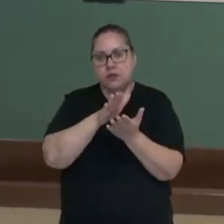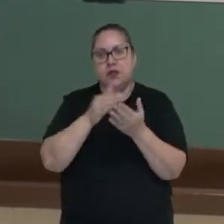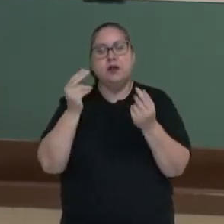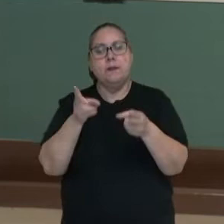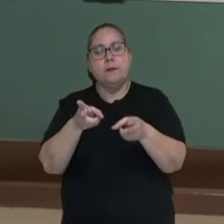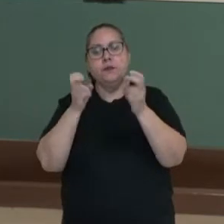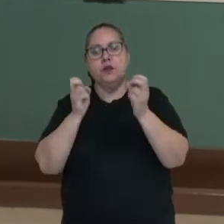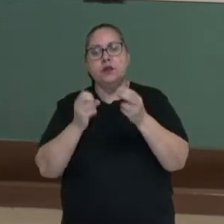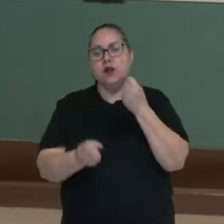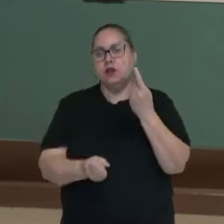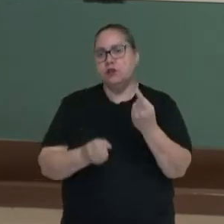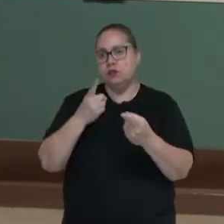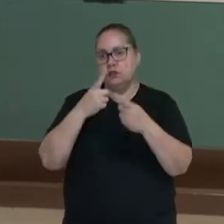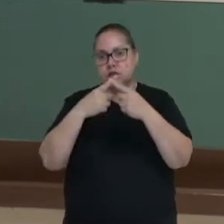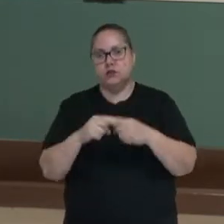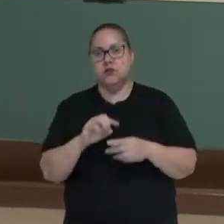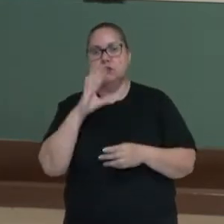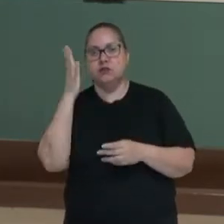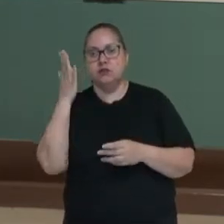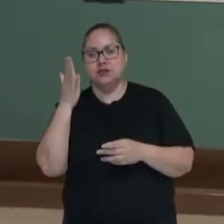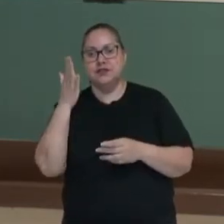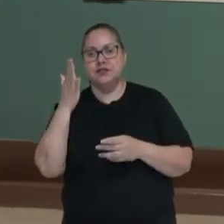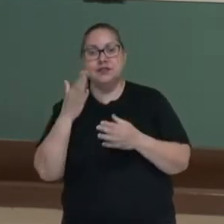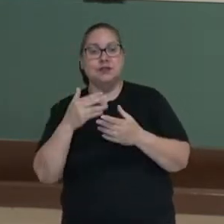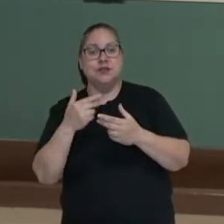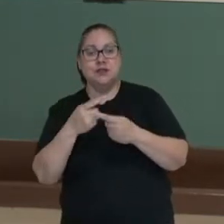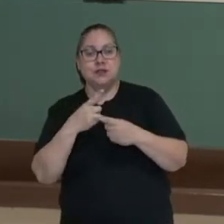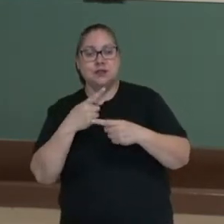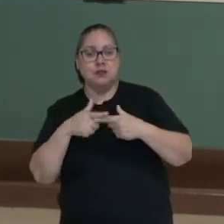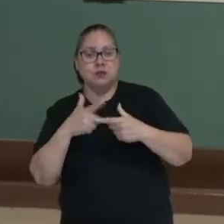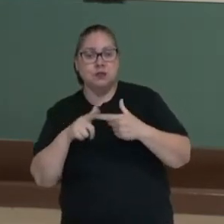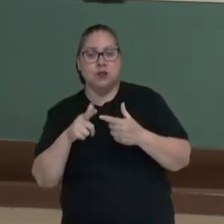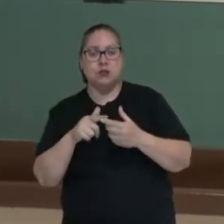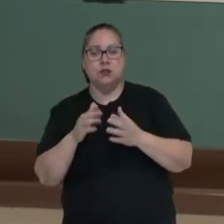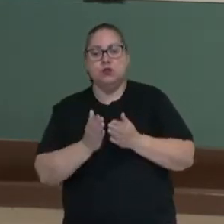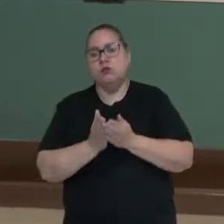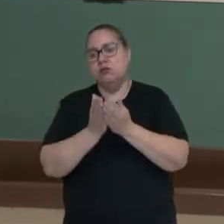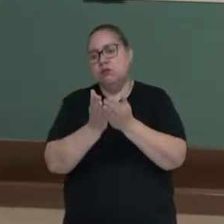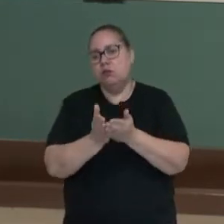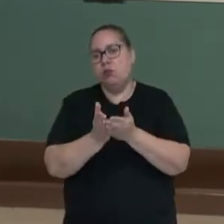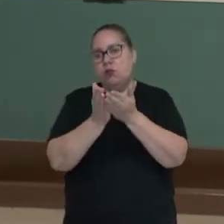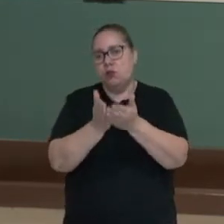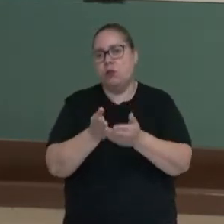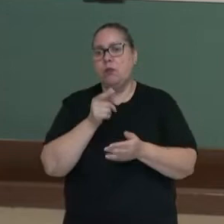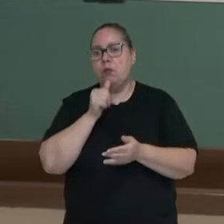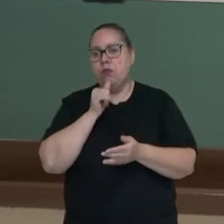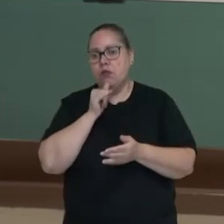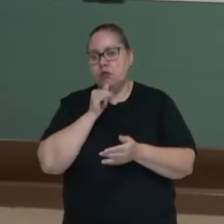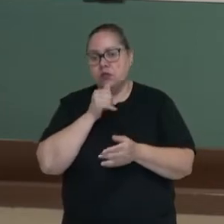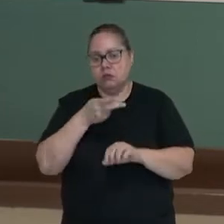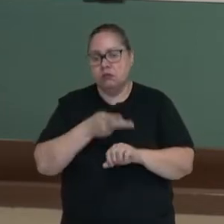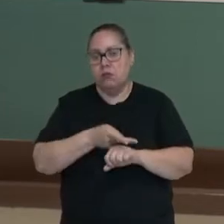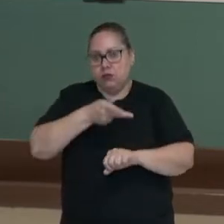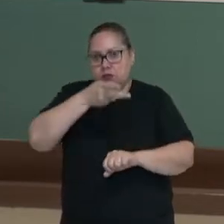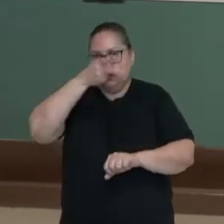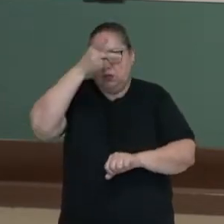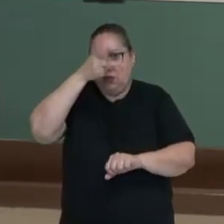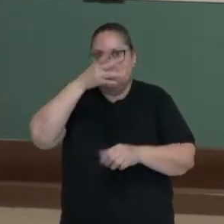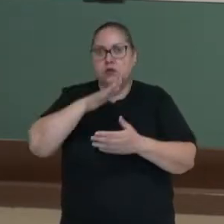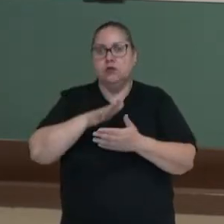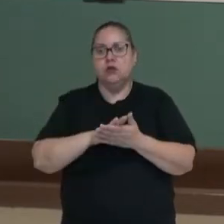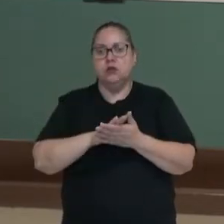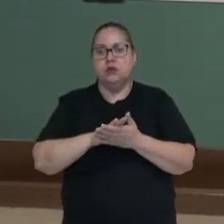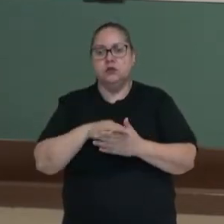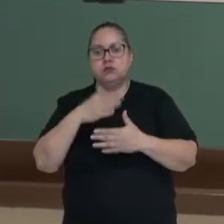que algumas vezes acontecem acidentes, onde um navio carregando, por exemplo, petróleo,